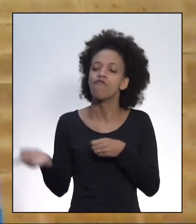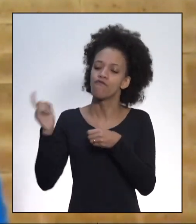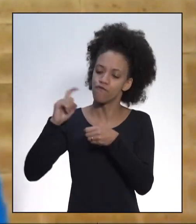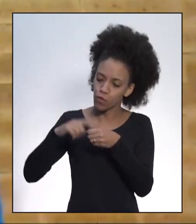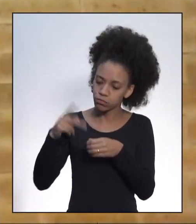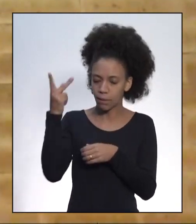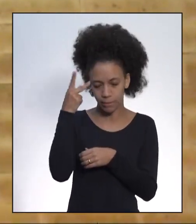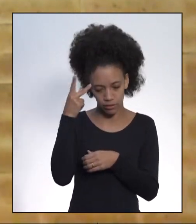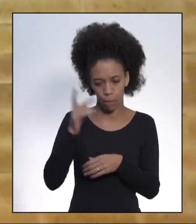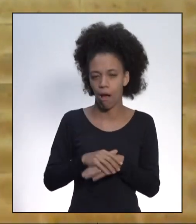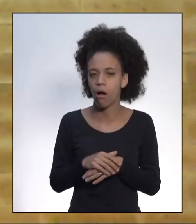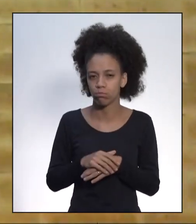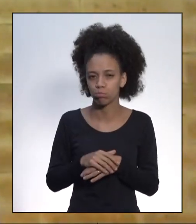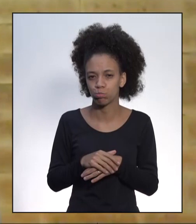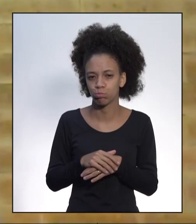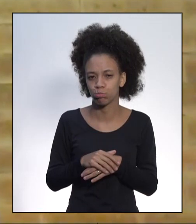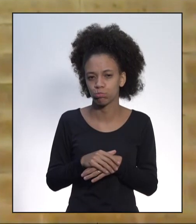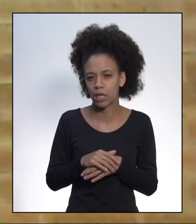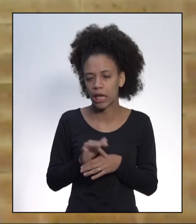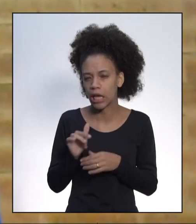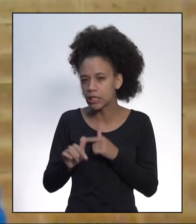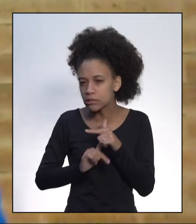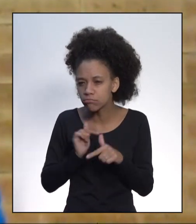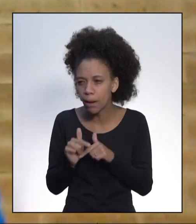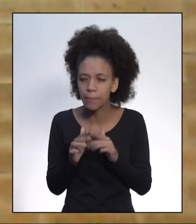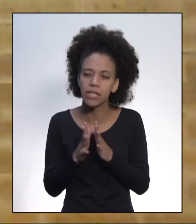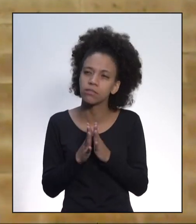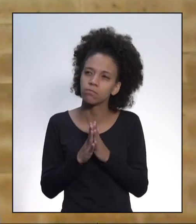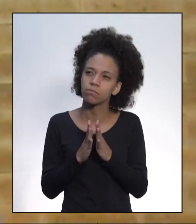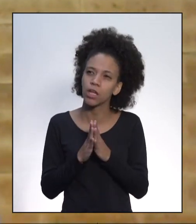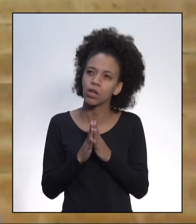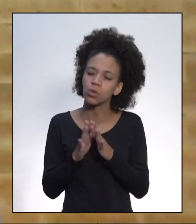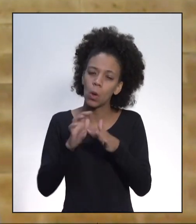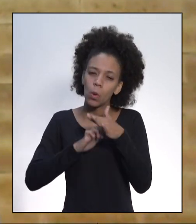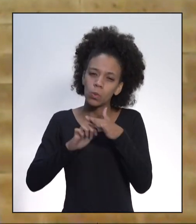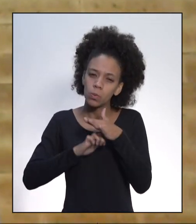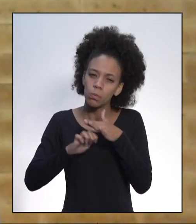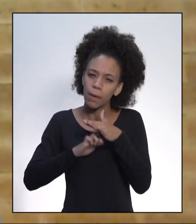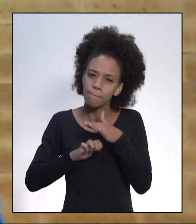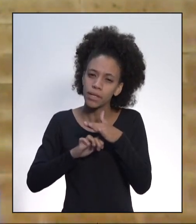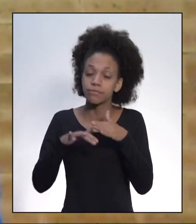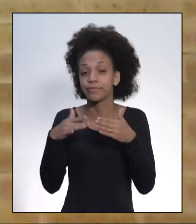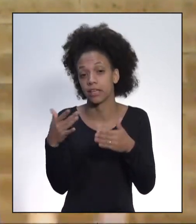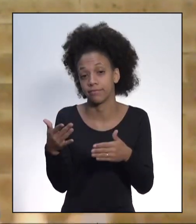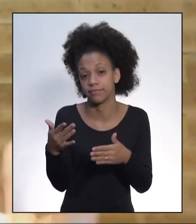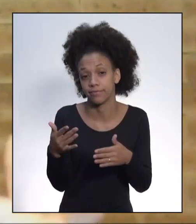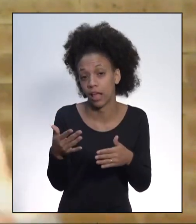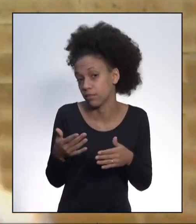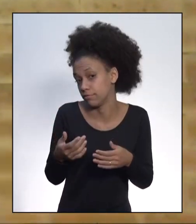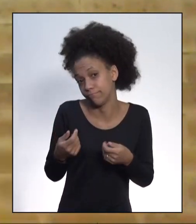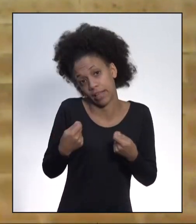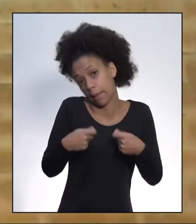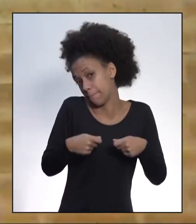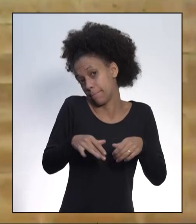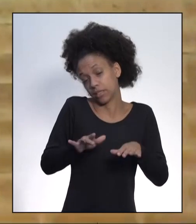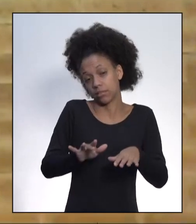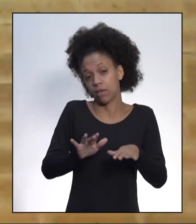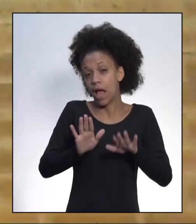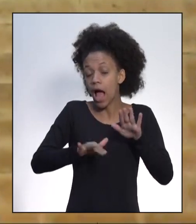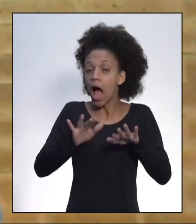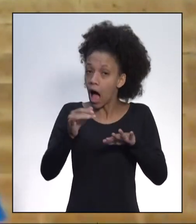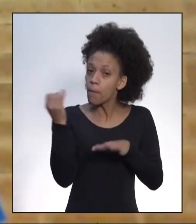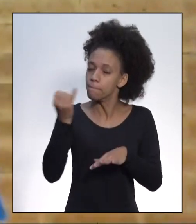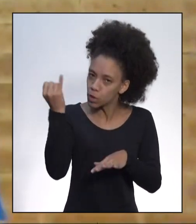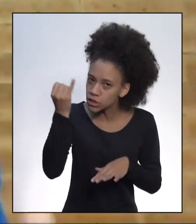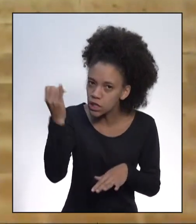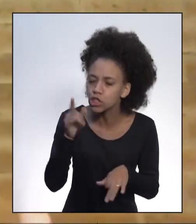e acabei atuando numa empresa. E aí, né, nessa necessidade, às vezes, acho que outra coisa